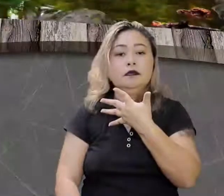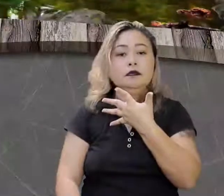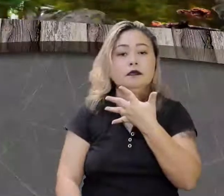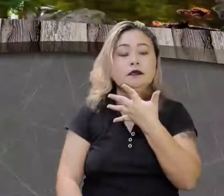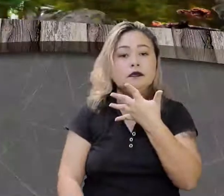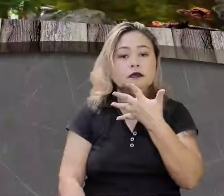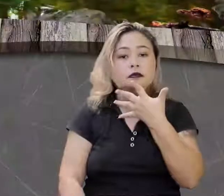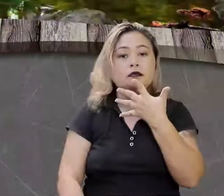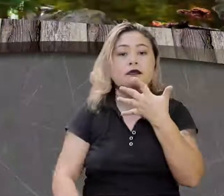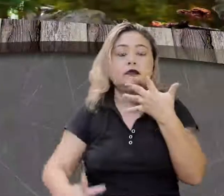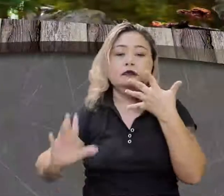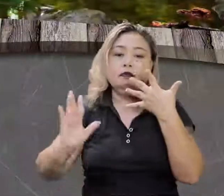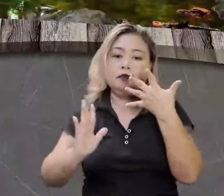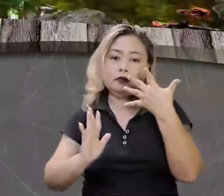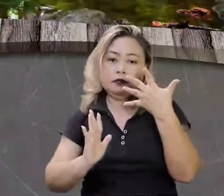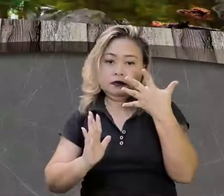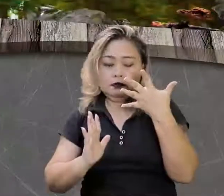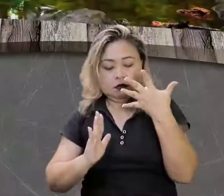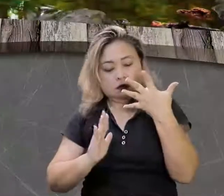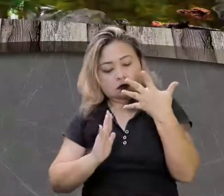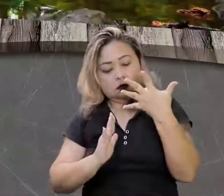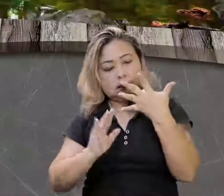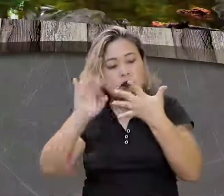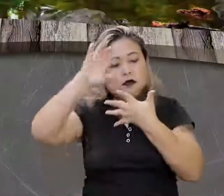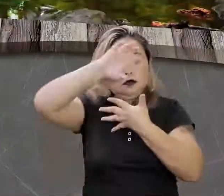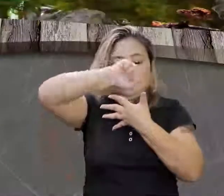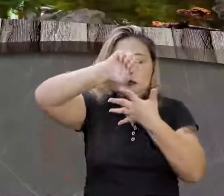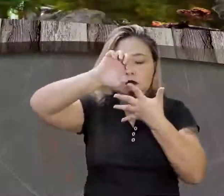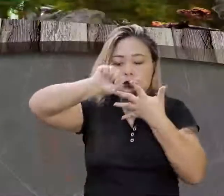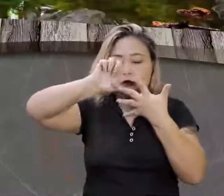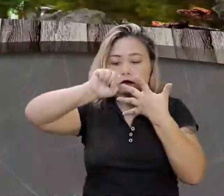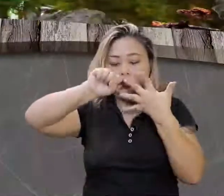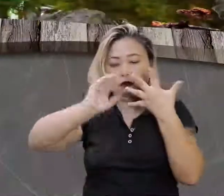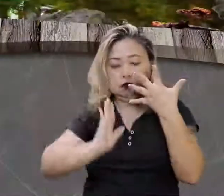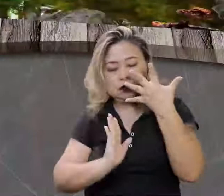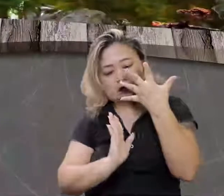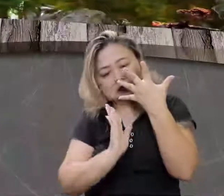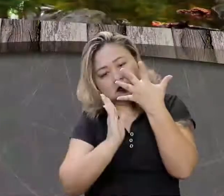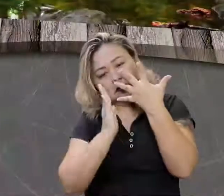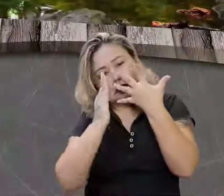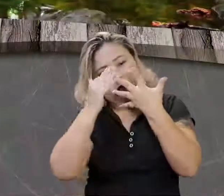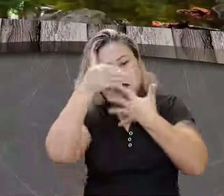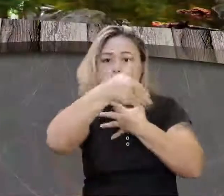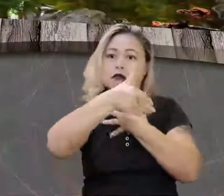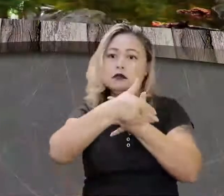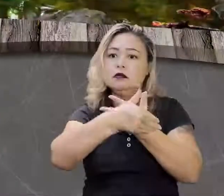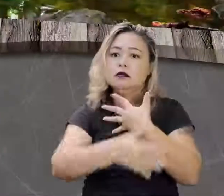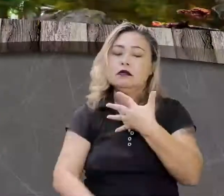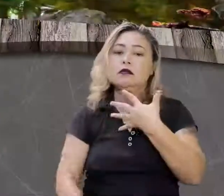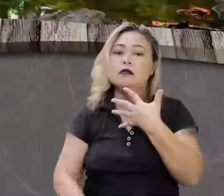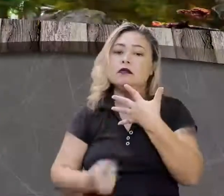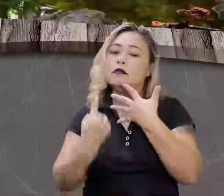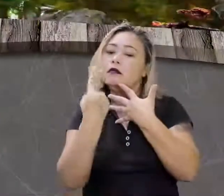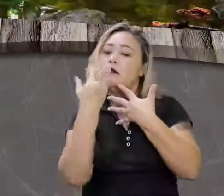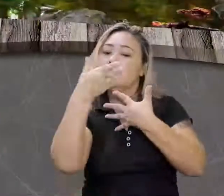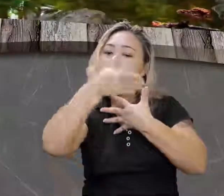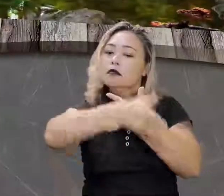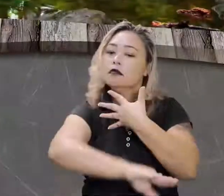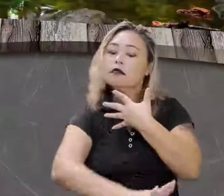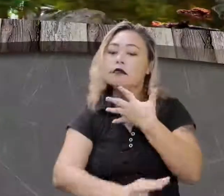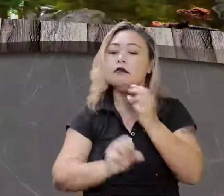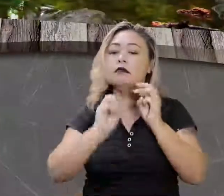A gente viu que a cadeia alimentar, ela tem um fluxo unidirecional. Fluxo de